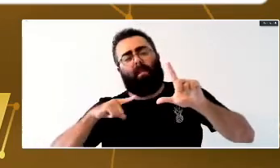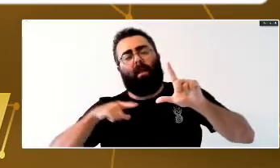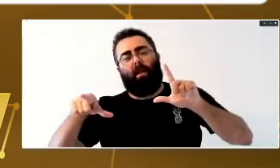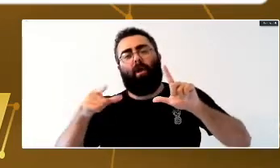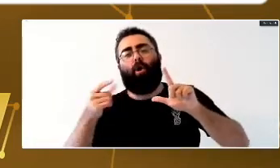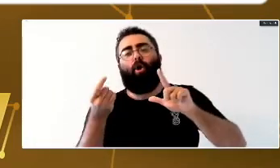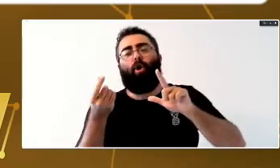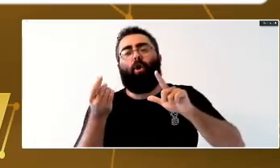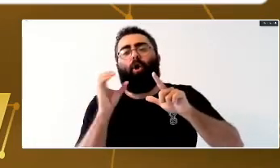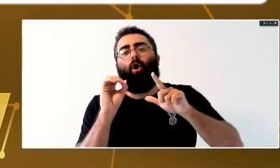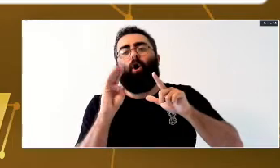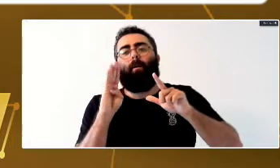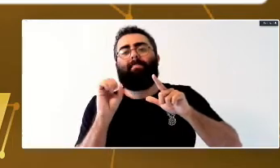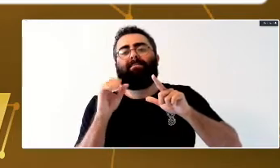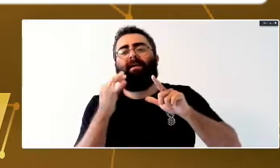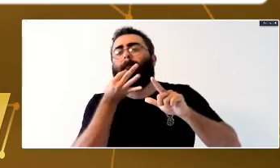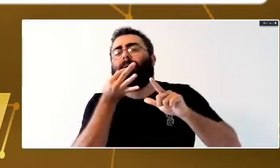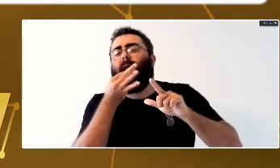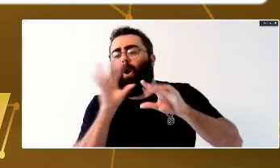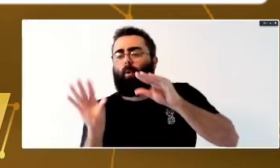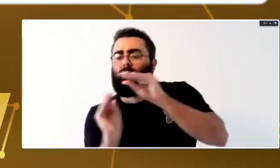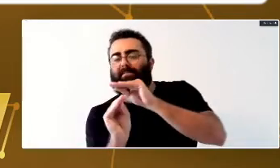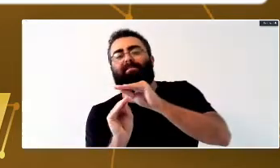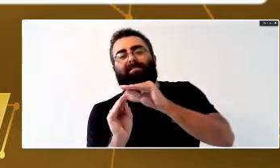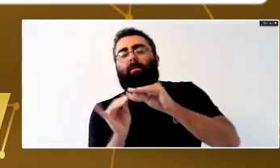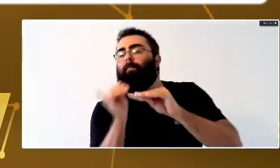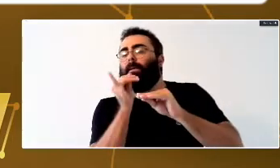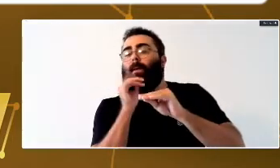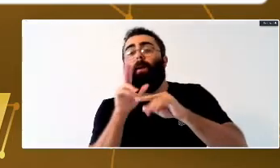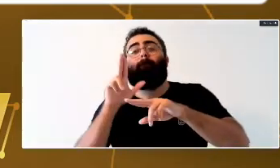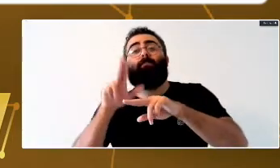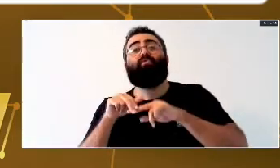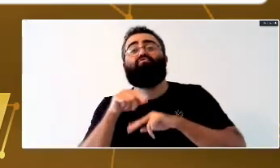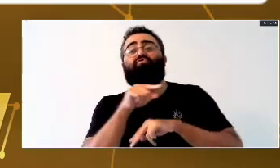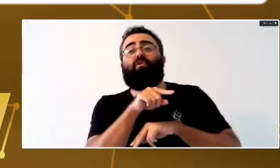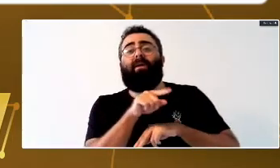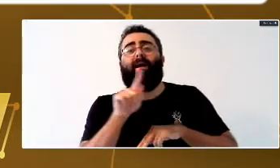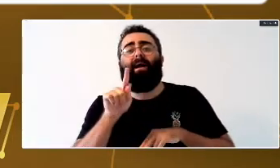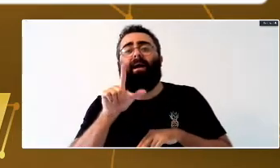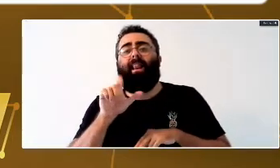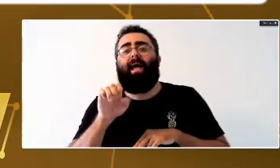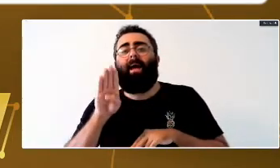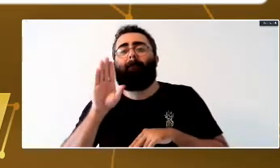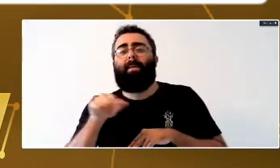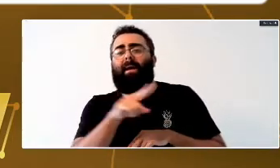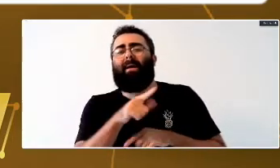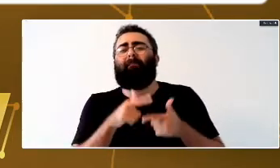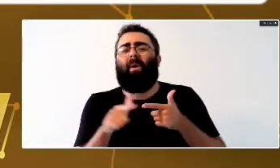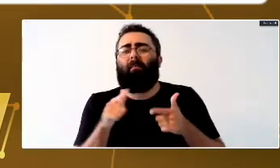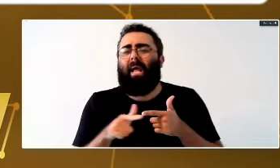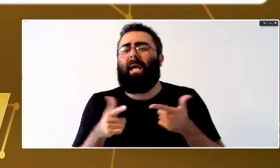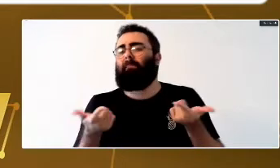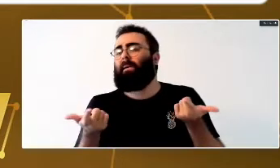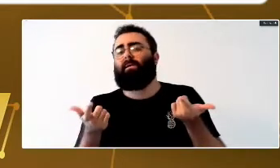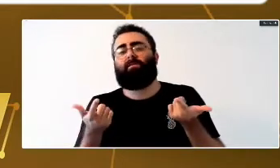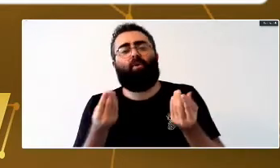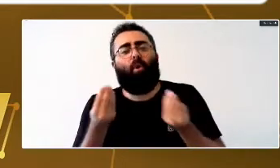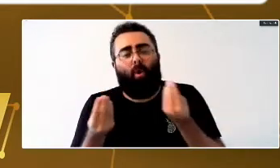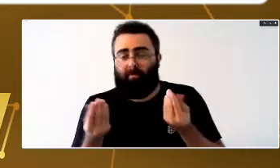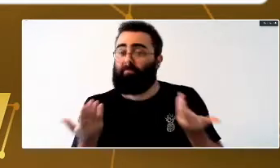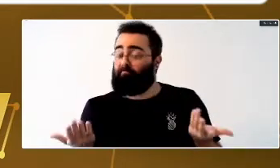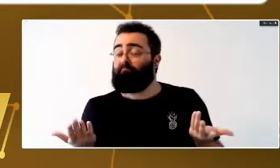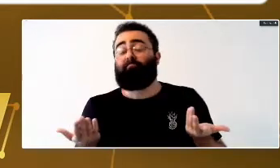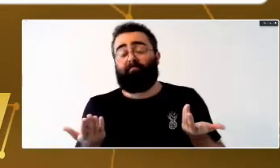das observações pode ser, por exemplo, o motivo pelo qual essa gleba está apresentando impedimento. No caso de estar